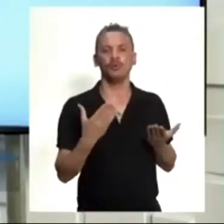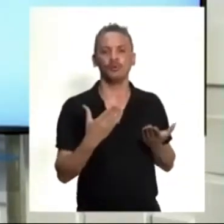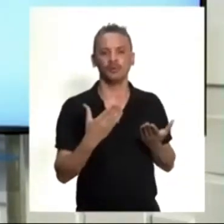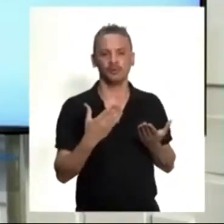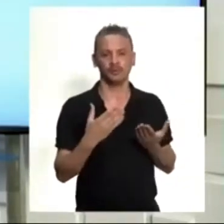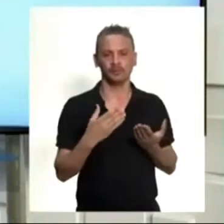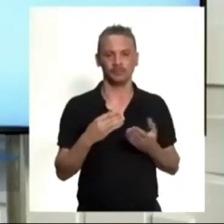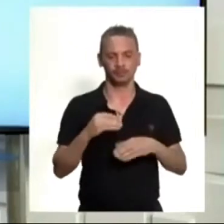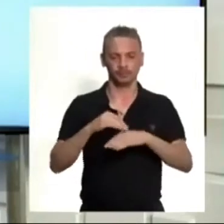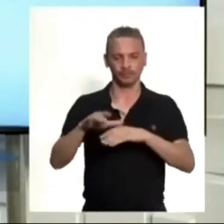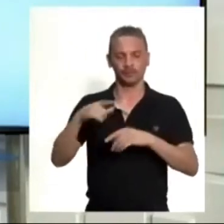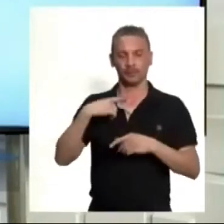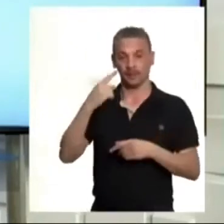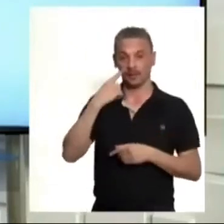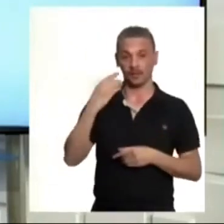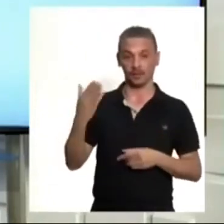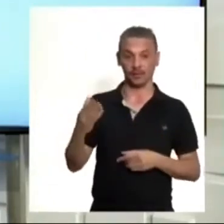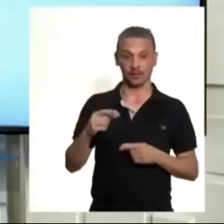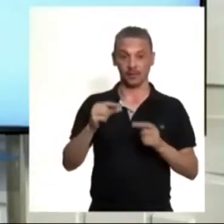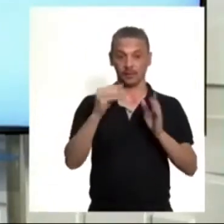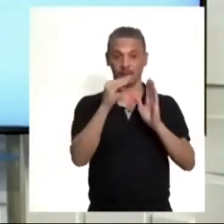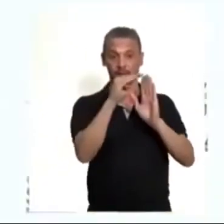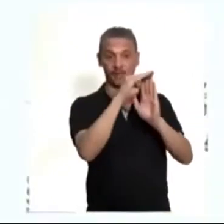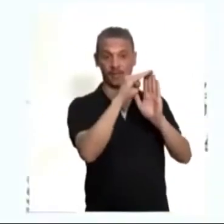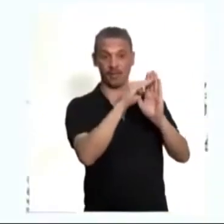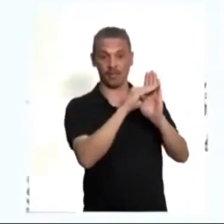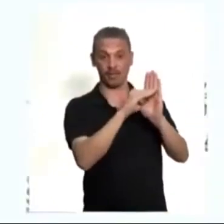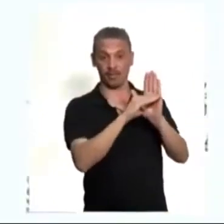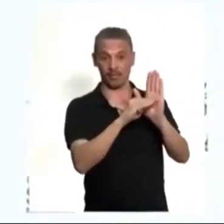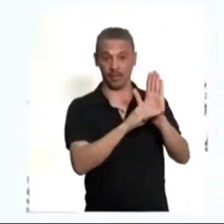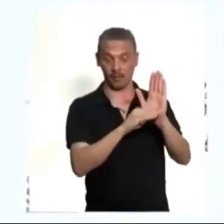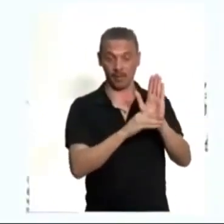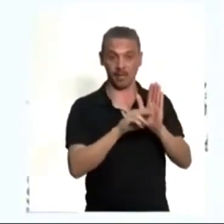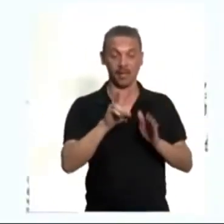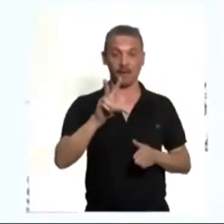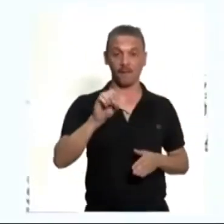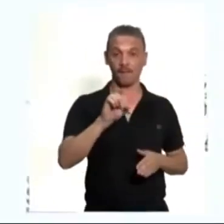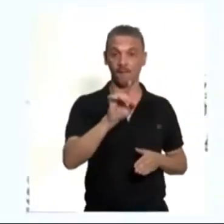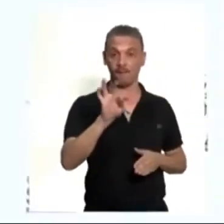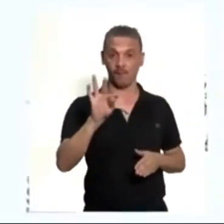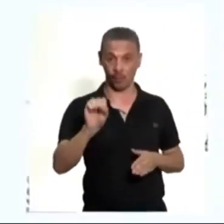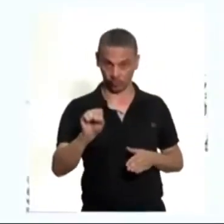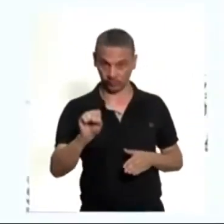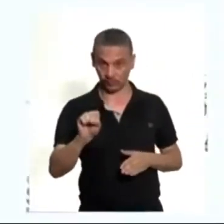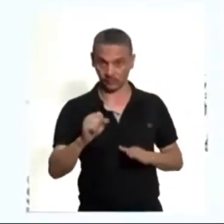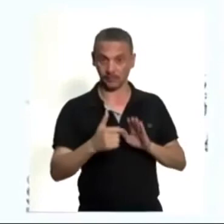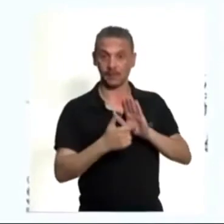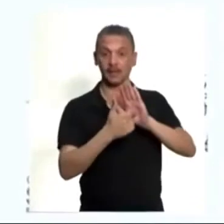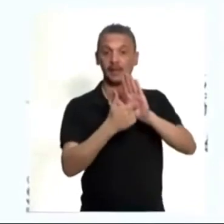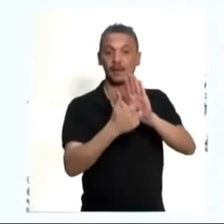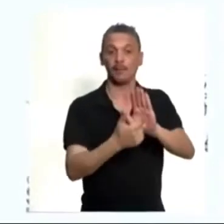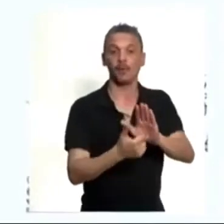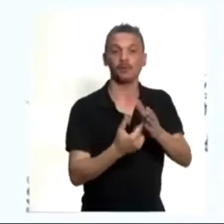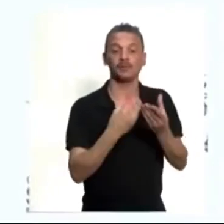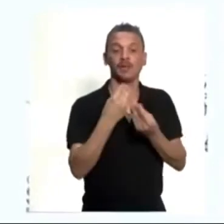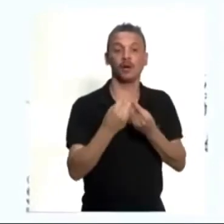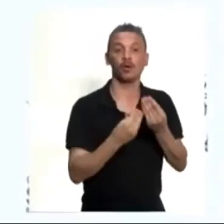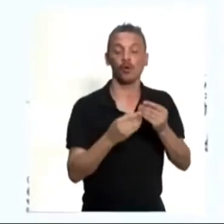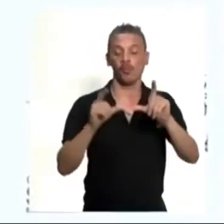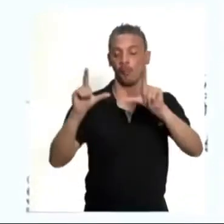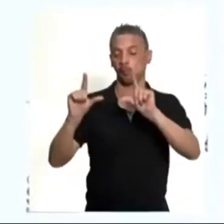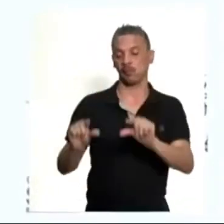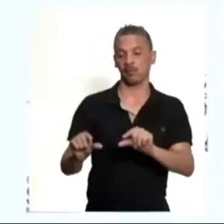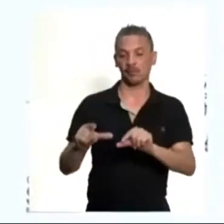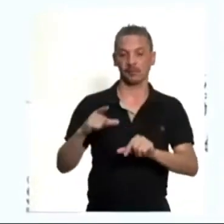fornecido. Eu coloco lá para você, ó, são valores tabelados em volts, olha só, gente, que mostram a tendência do elemento sofrer